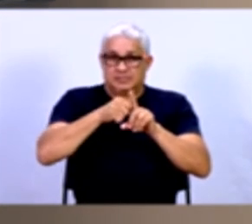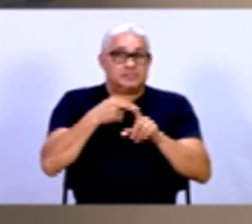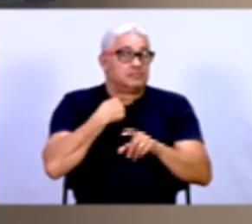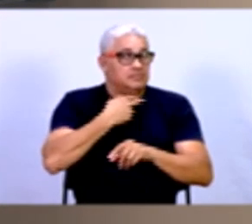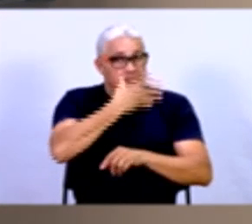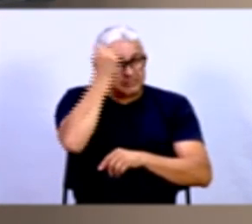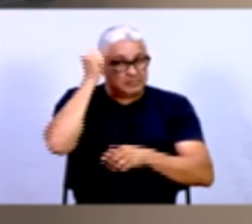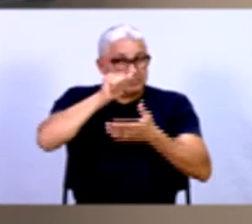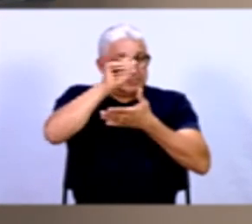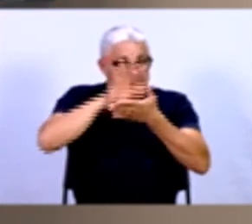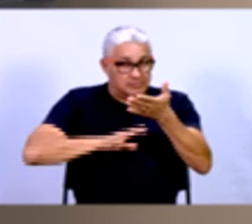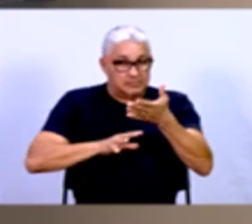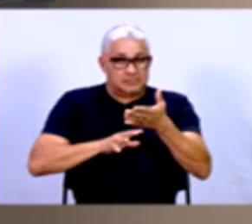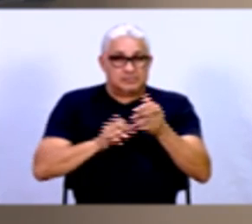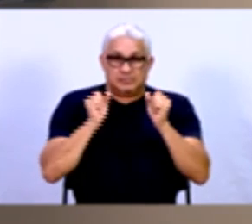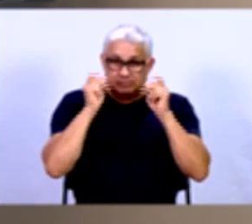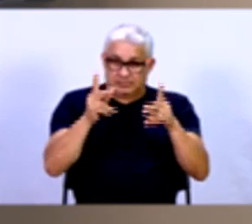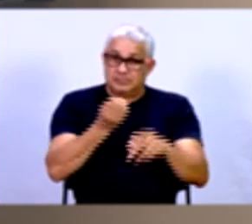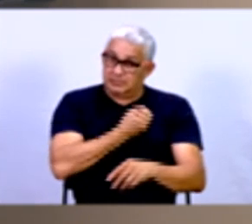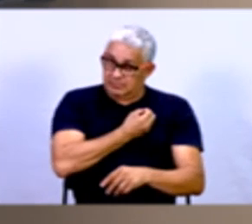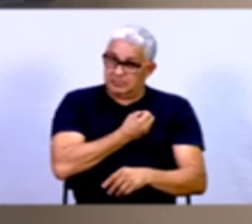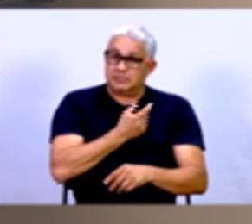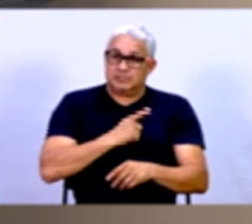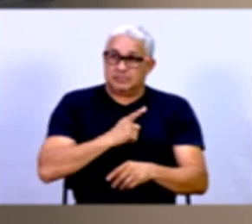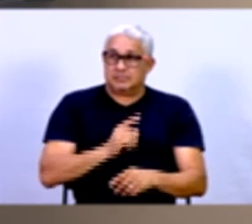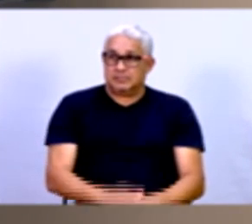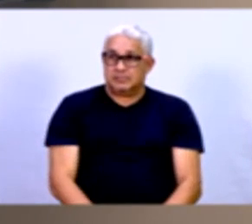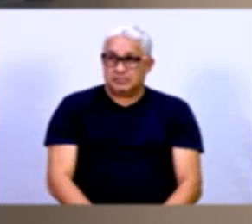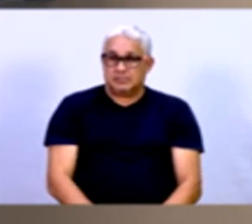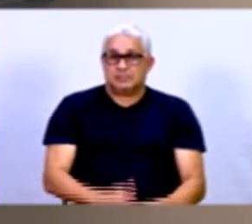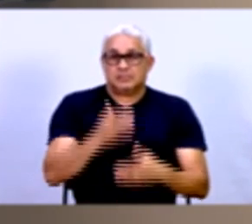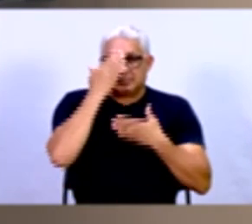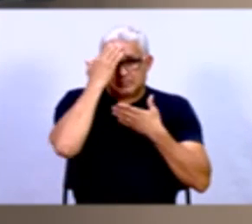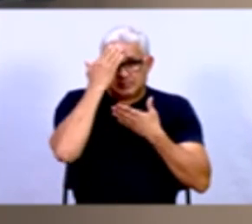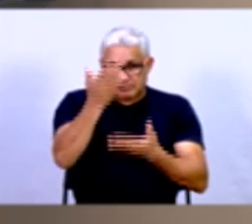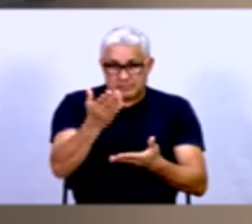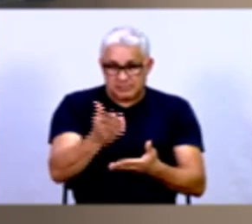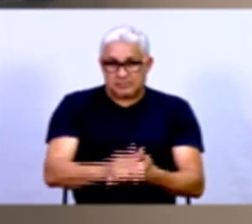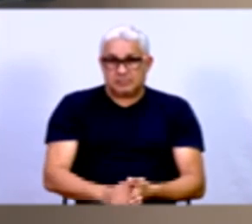essa atividade aí. Tá valendo nota para vocês, tá, pessoal? Muito obrigado